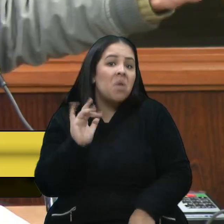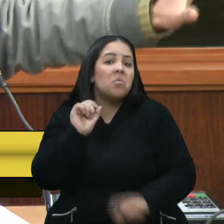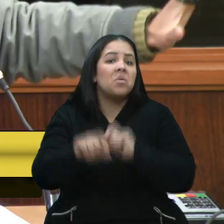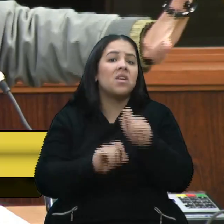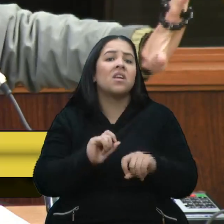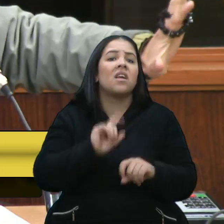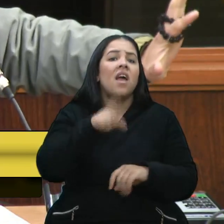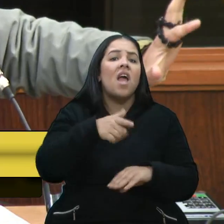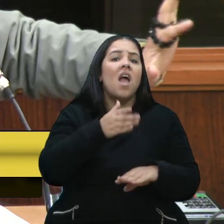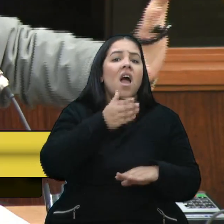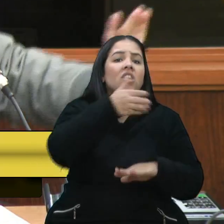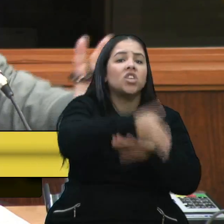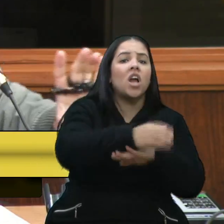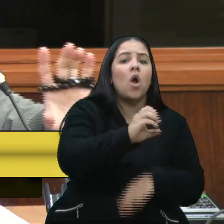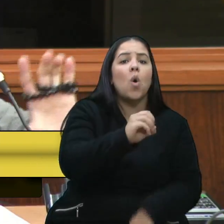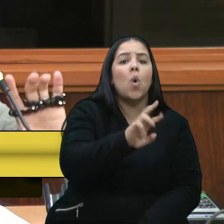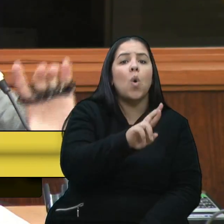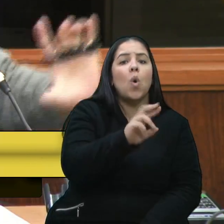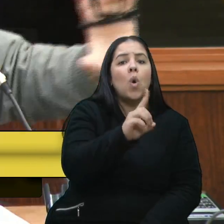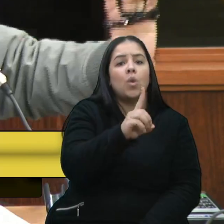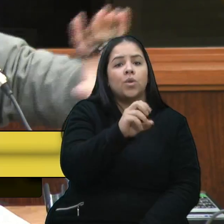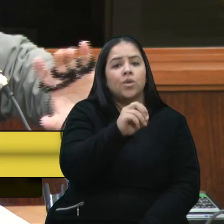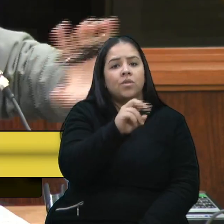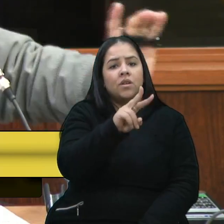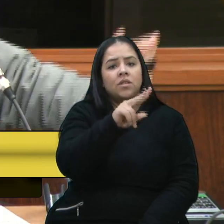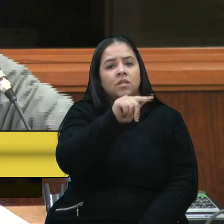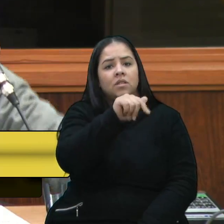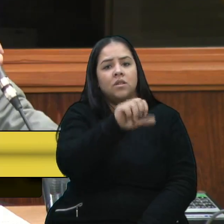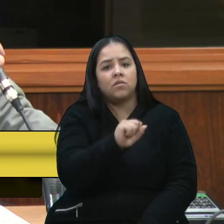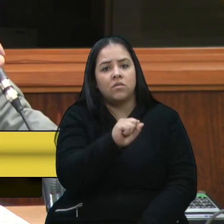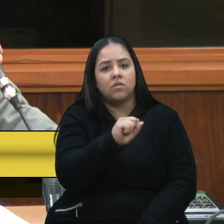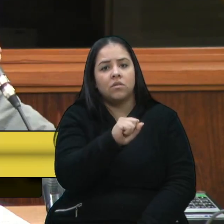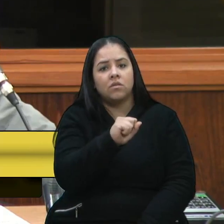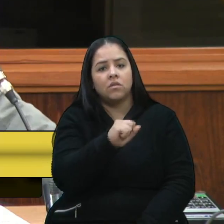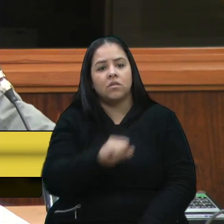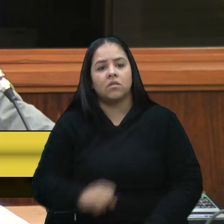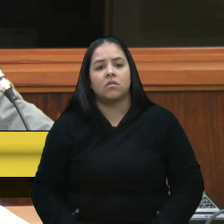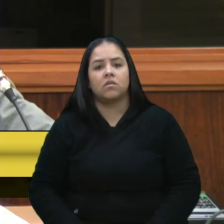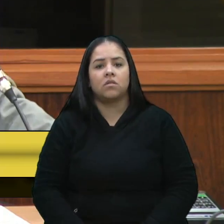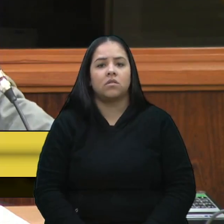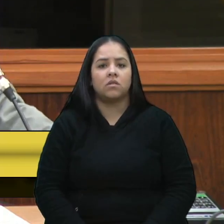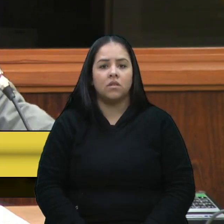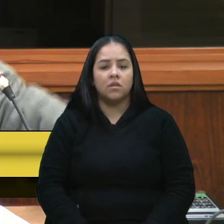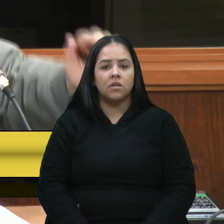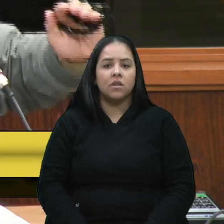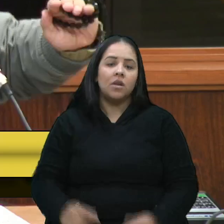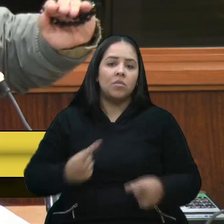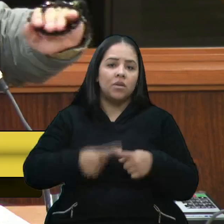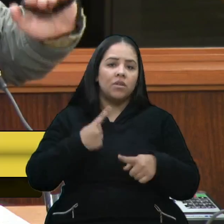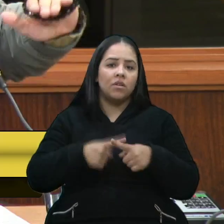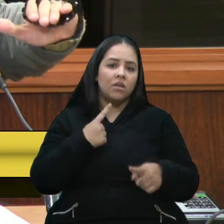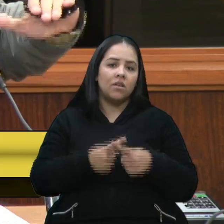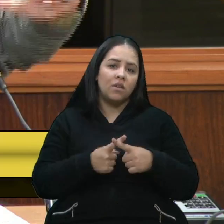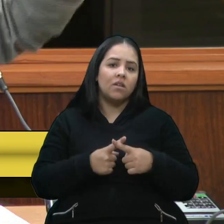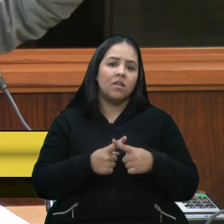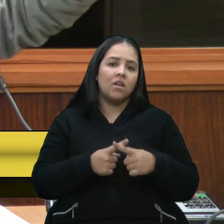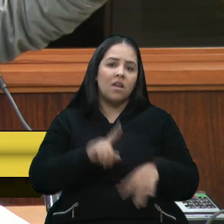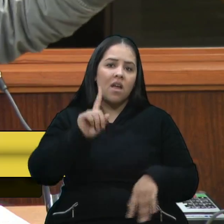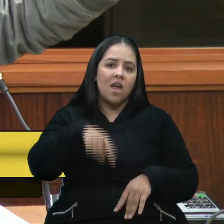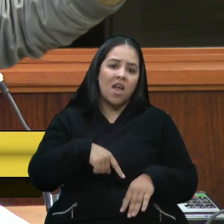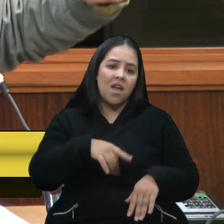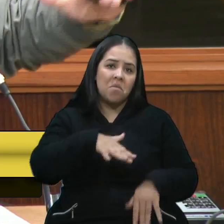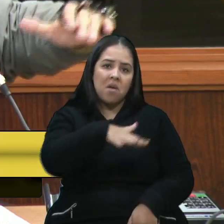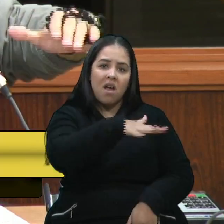nem onde fica para começar, porque não chega até os bairros, as comunidades, essas informações. Então, é praticamente uma classe média